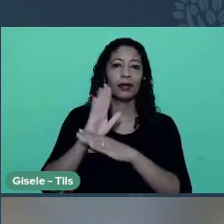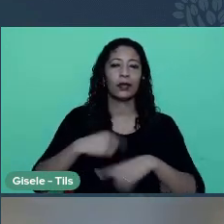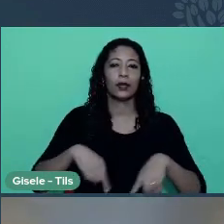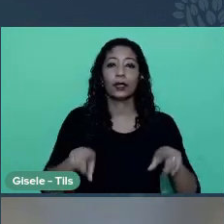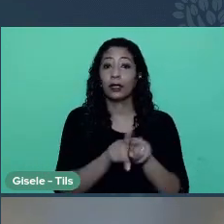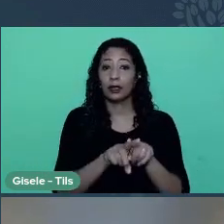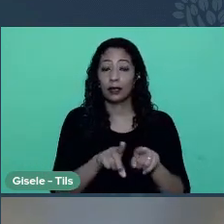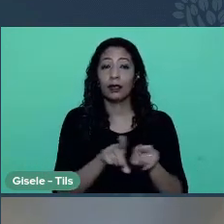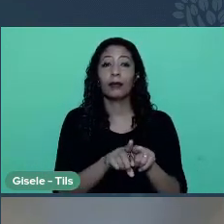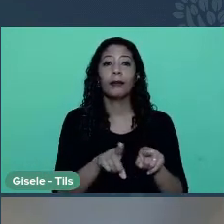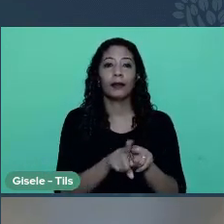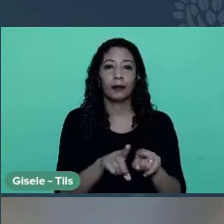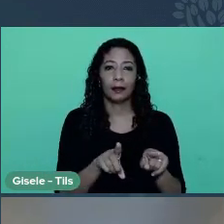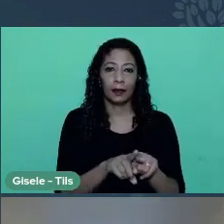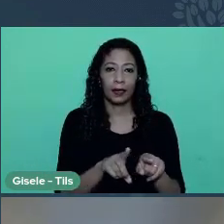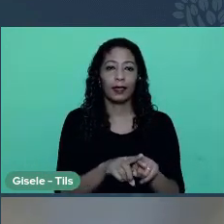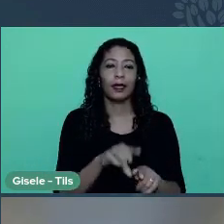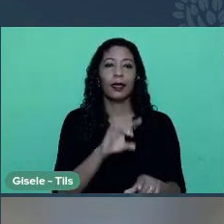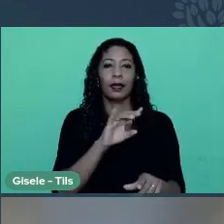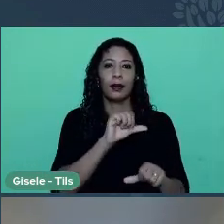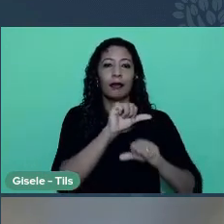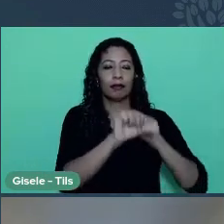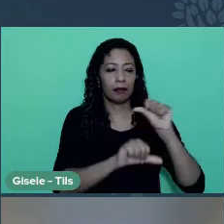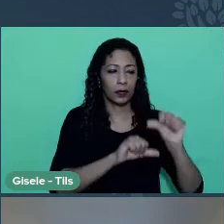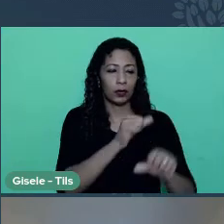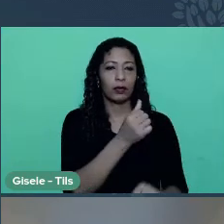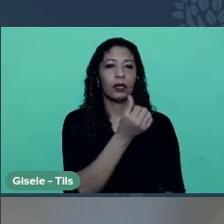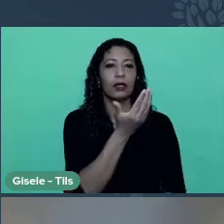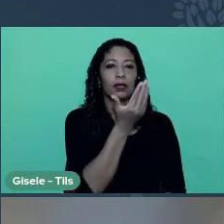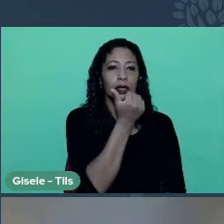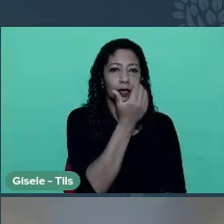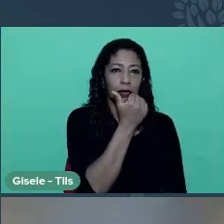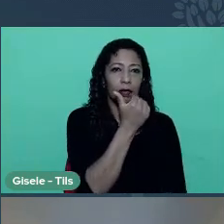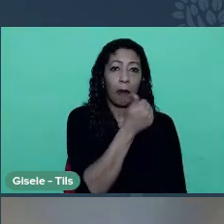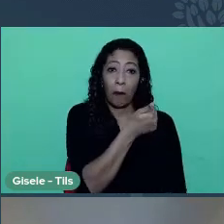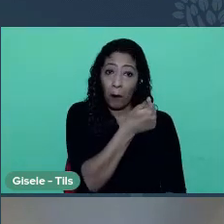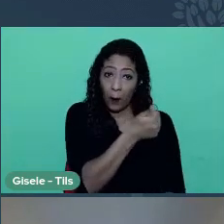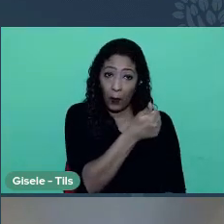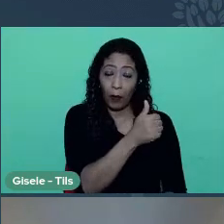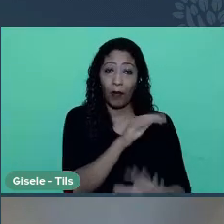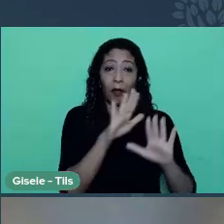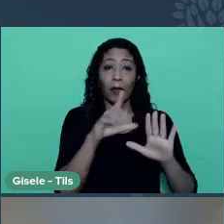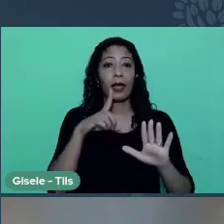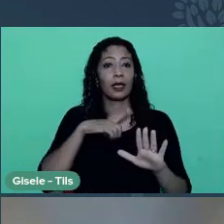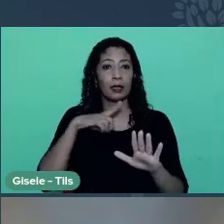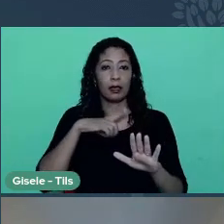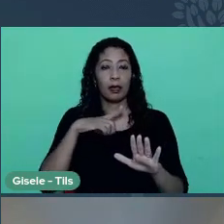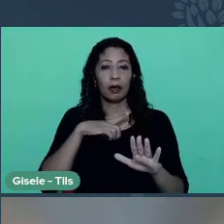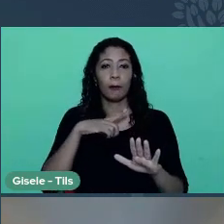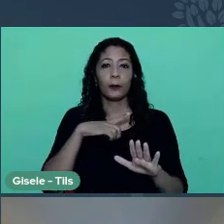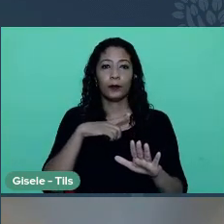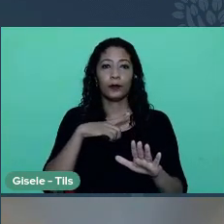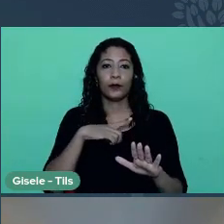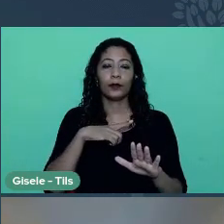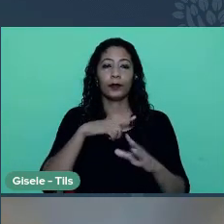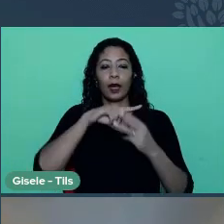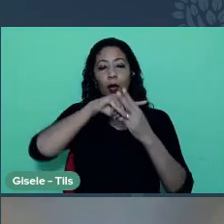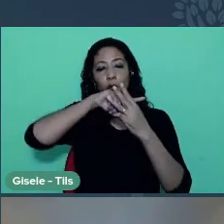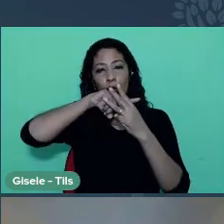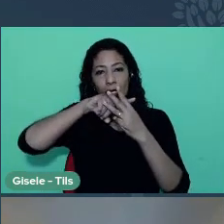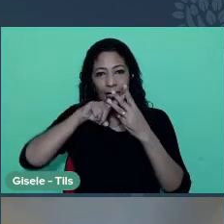não é dieta, mas a adequação alimentar melhora, mas quando a gente tem, quando o paciente teve as